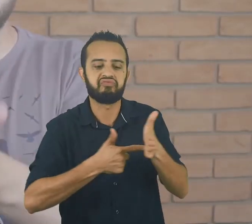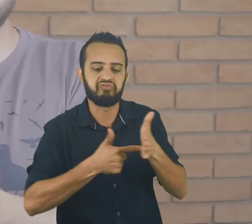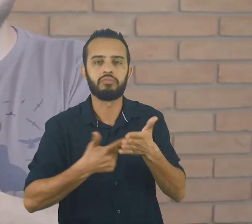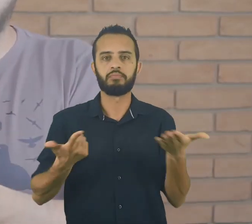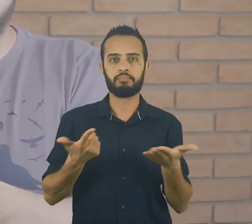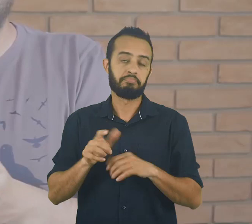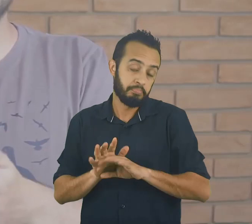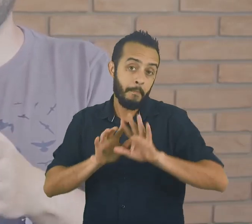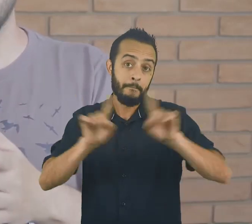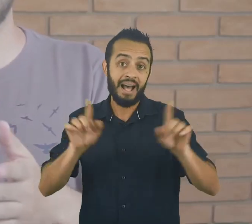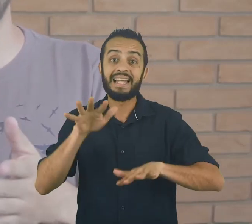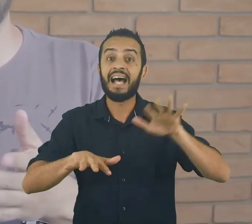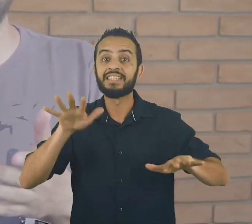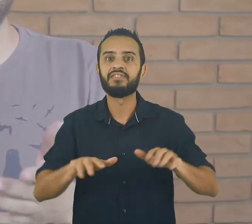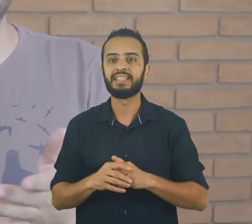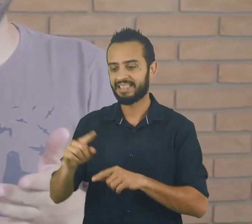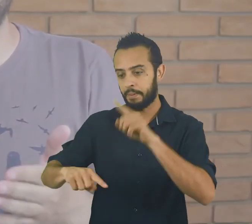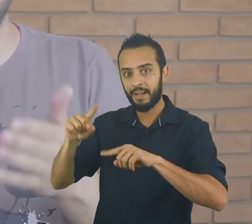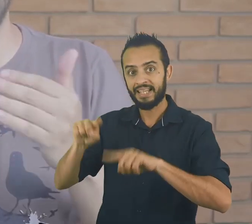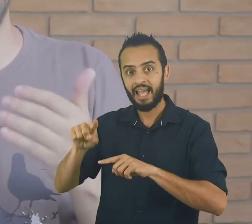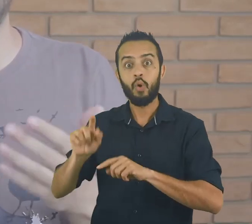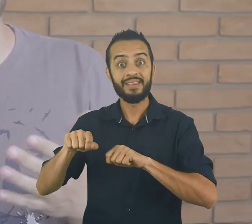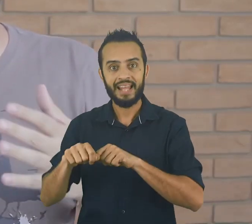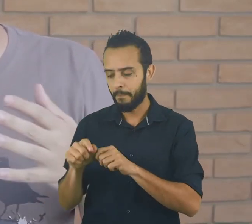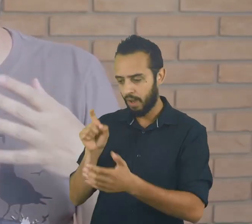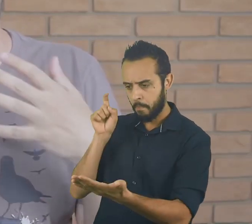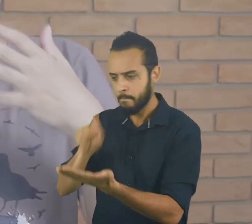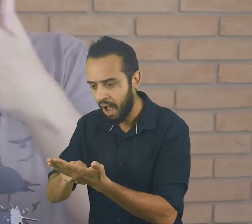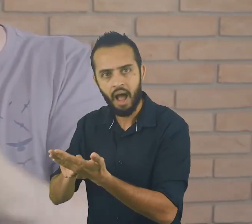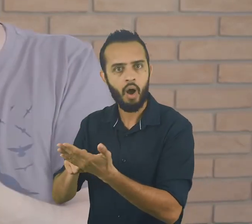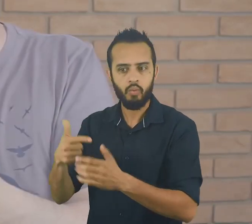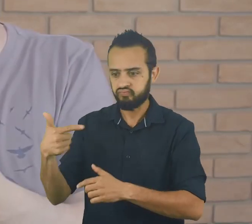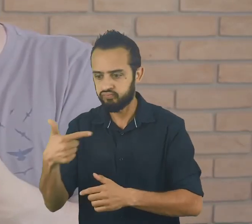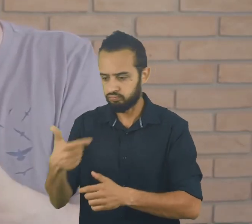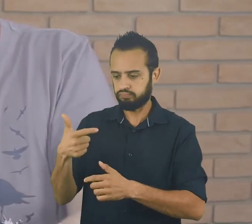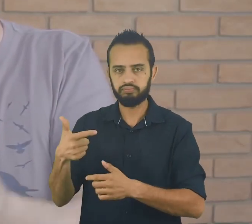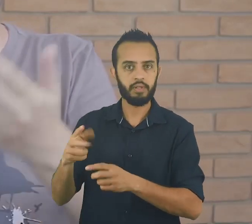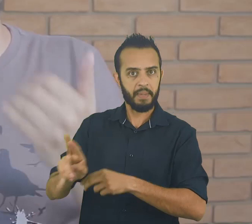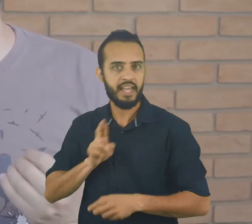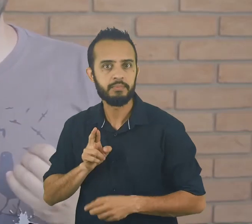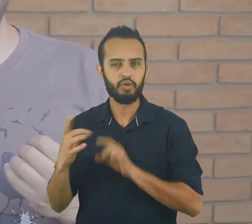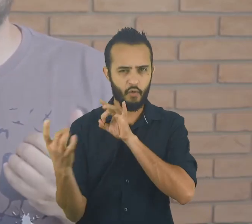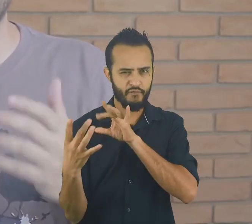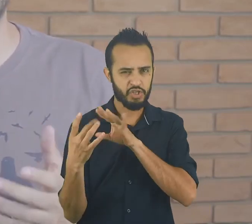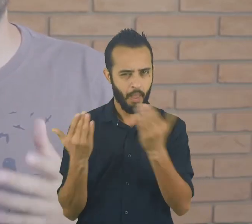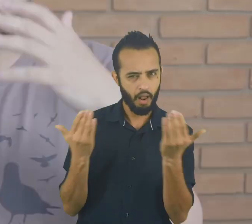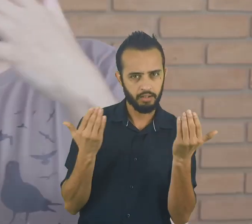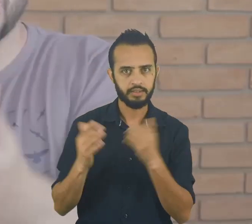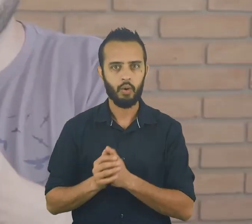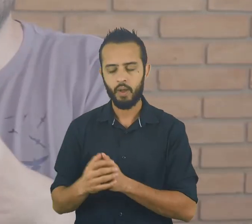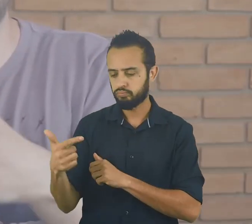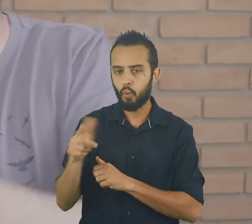alguém realizar uma tarefa. Às vezes esse objeto é interativo, quer dizer, esse objeto, quando eu faço alguma coisa com ele, ele me responde um feedback. Ou seja,